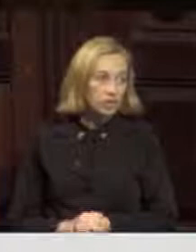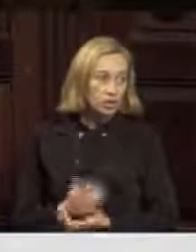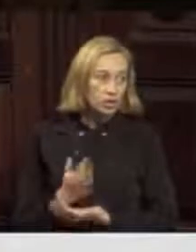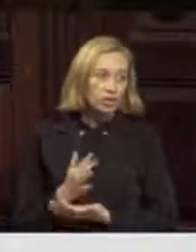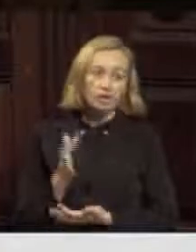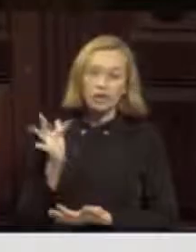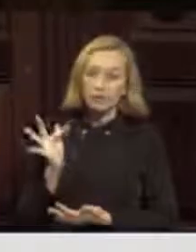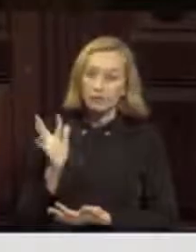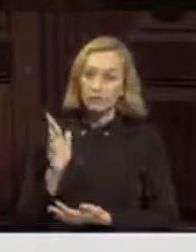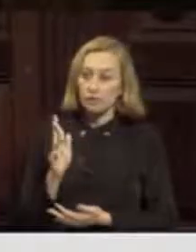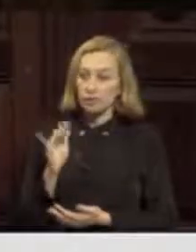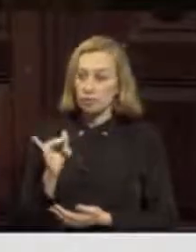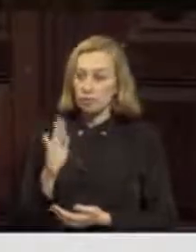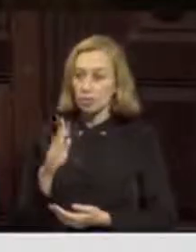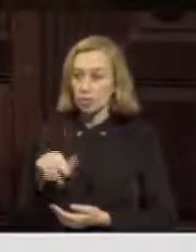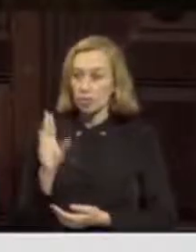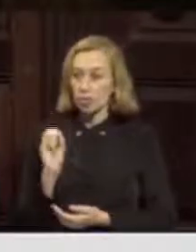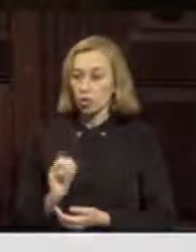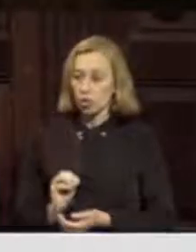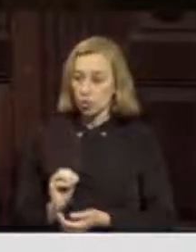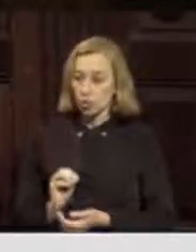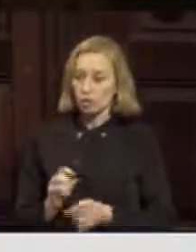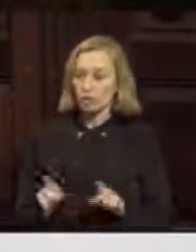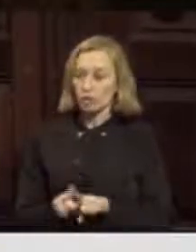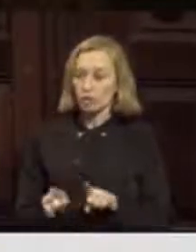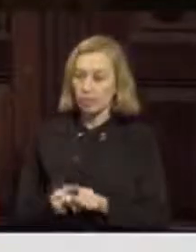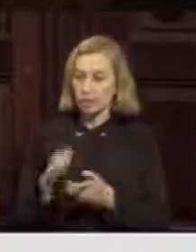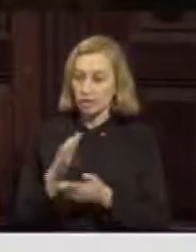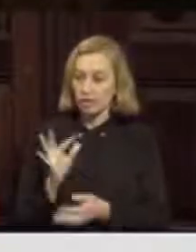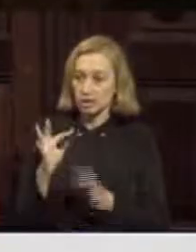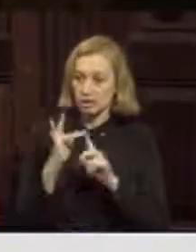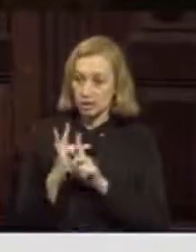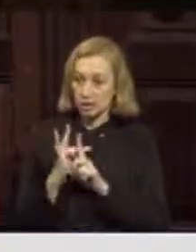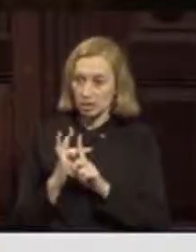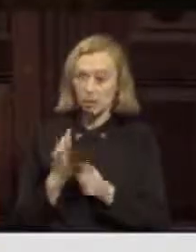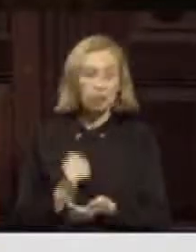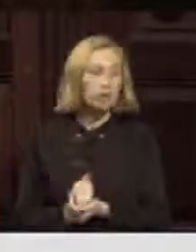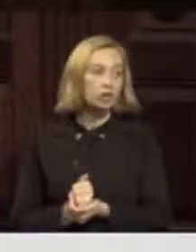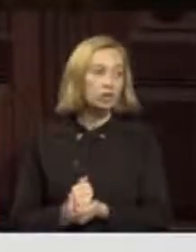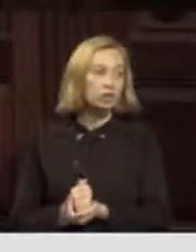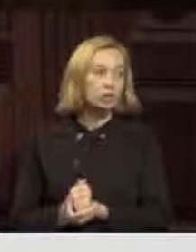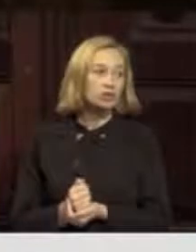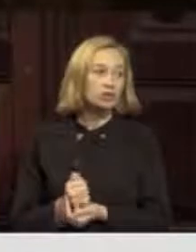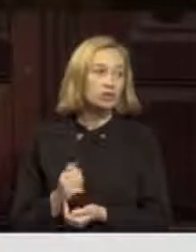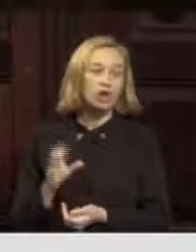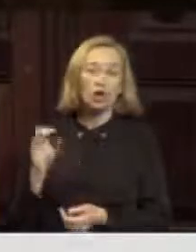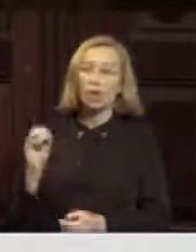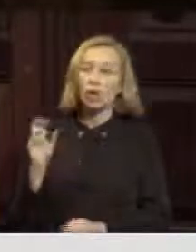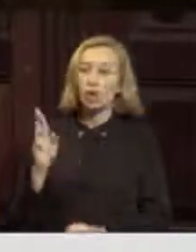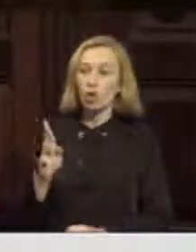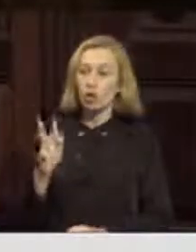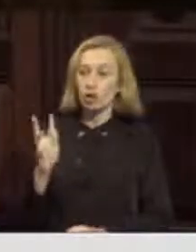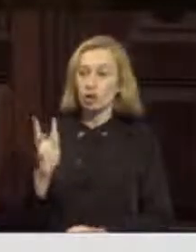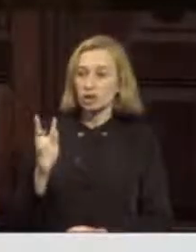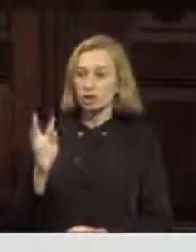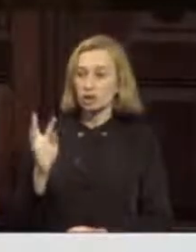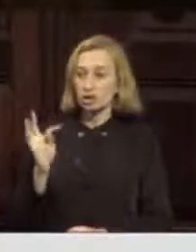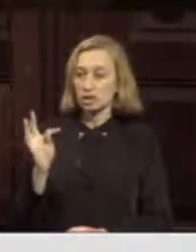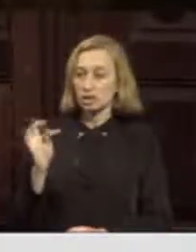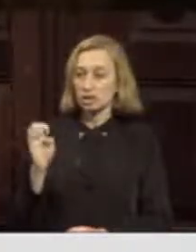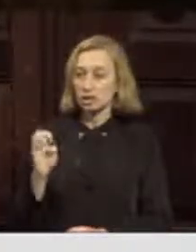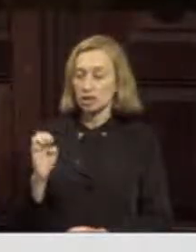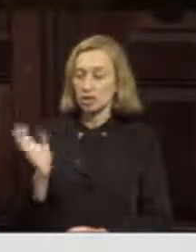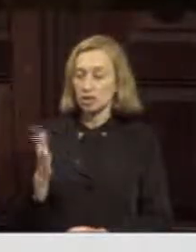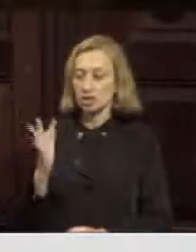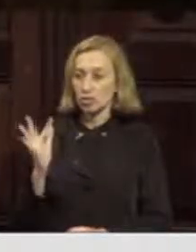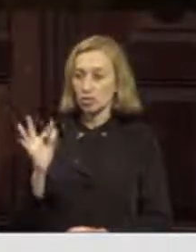e Teresópolis. Um corredor que tem uma importância na produção hortifruti do Rio de Janeiro estratégico. Sul